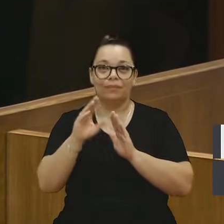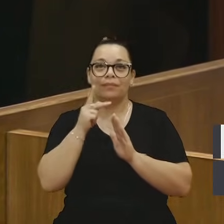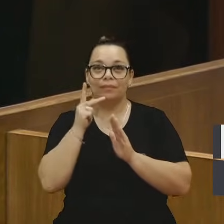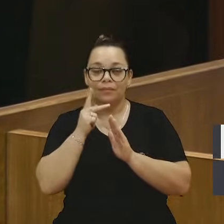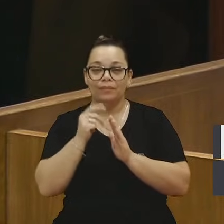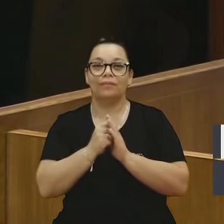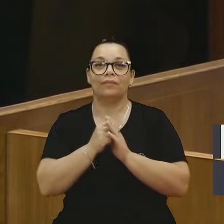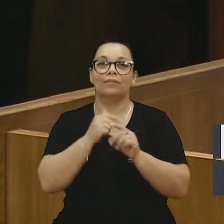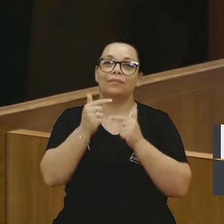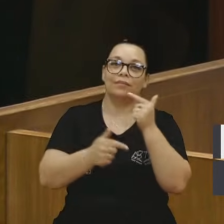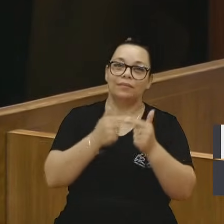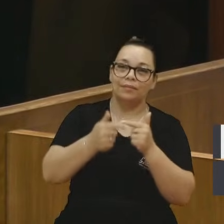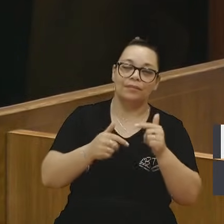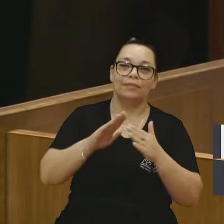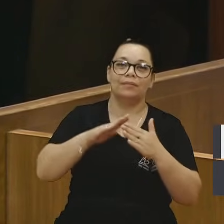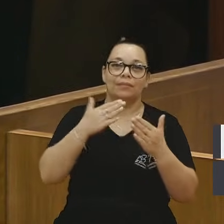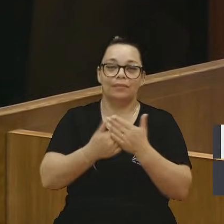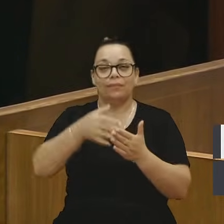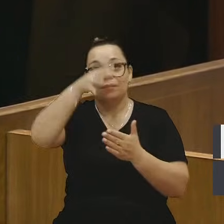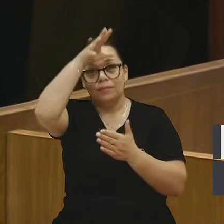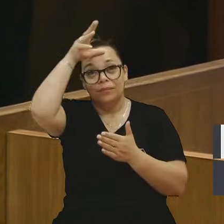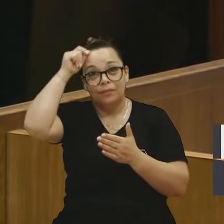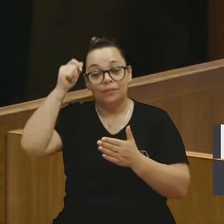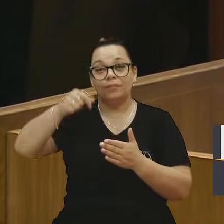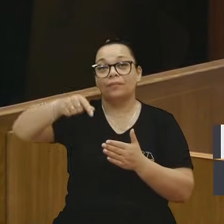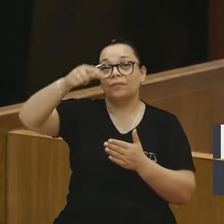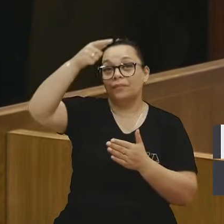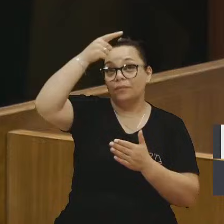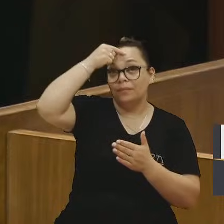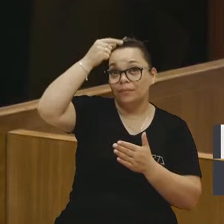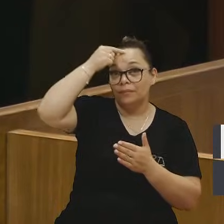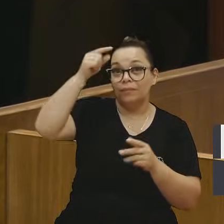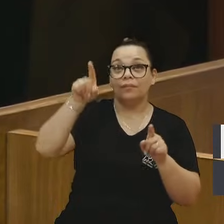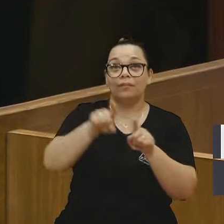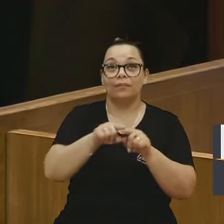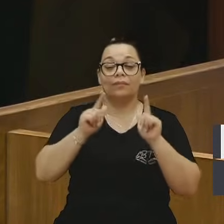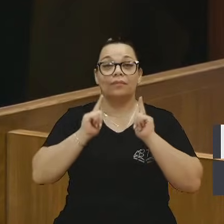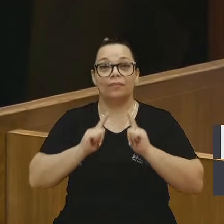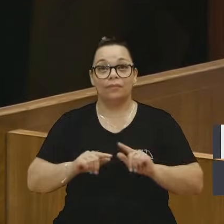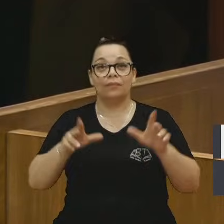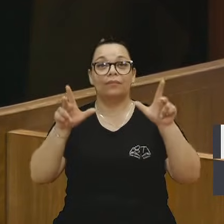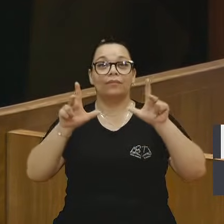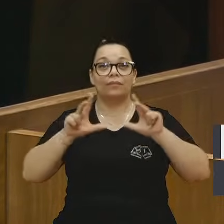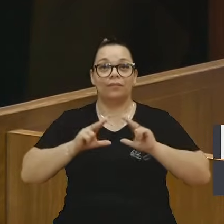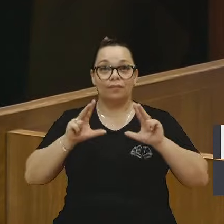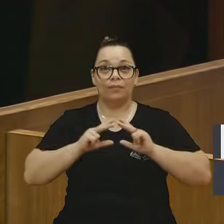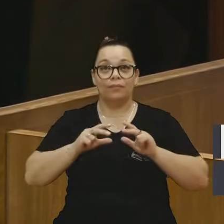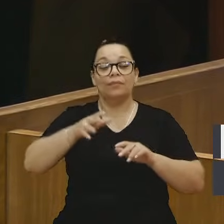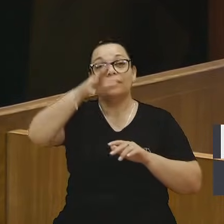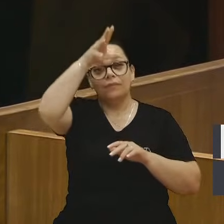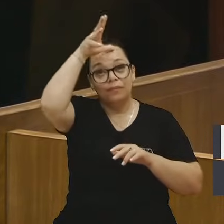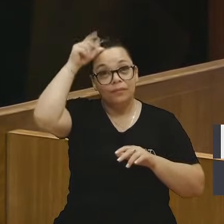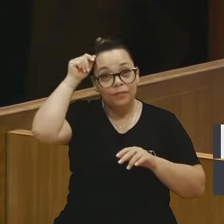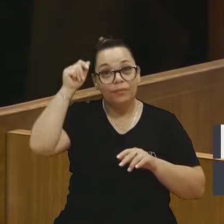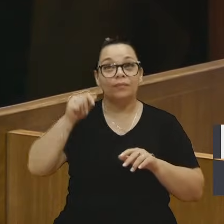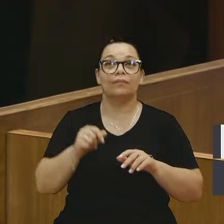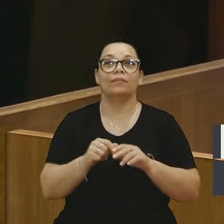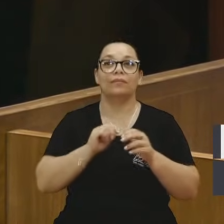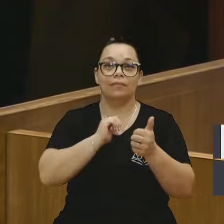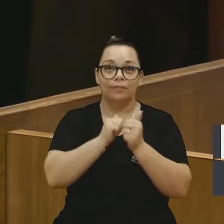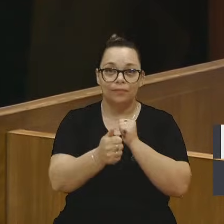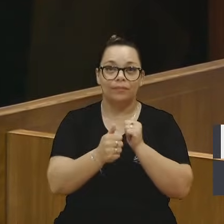atuei em escolas da rede municipal, do ensino superior e na gestão particular e pública do